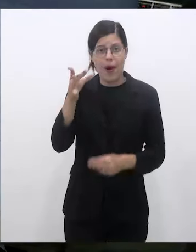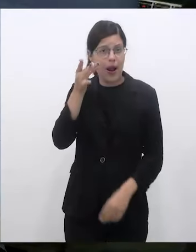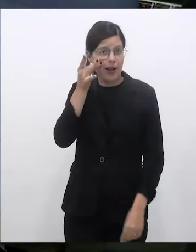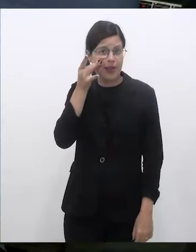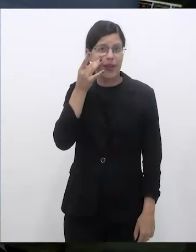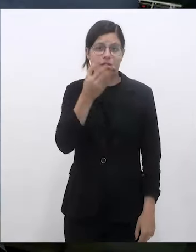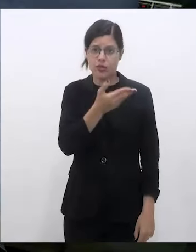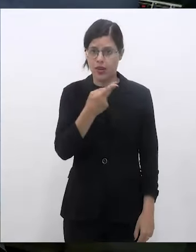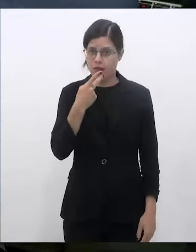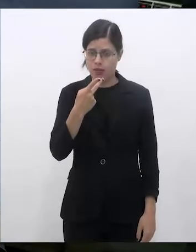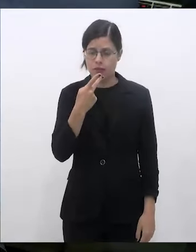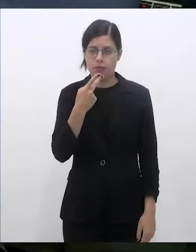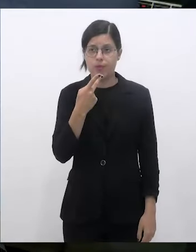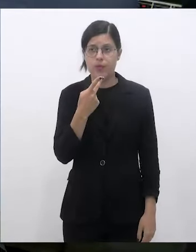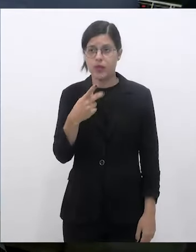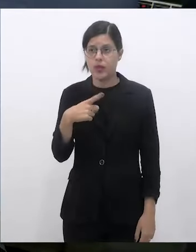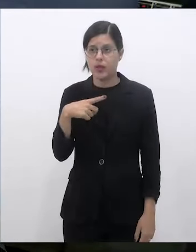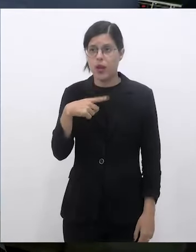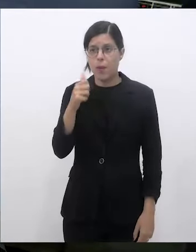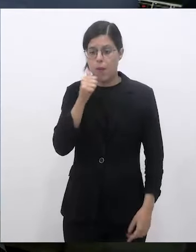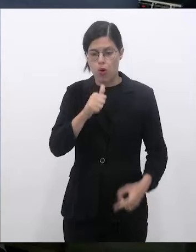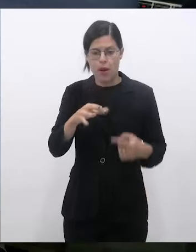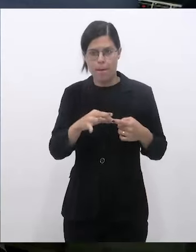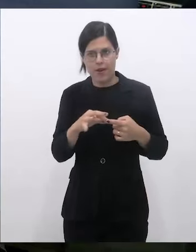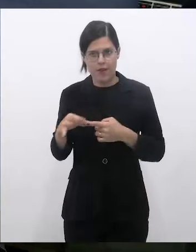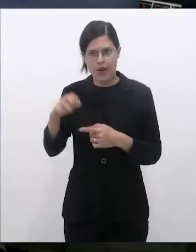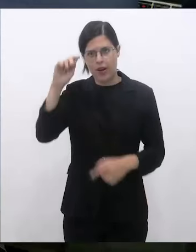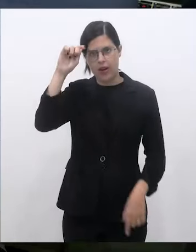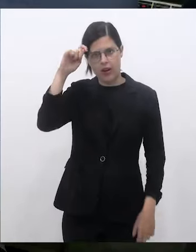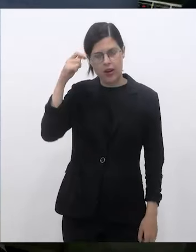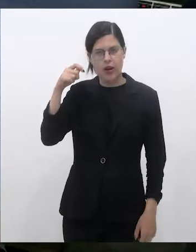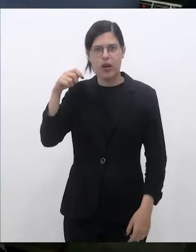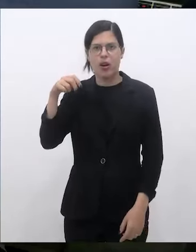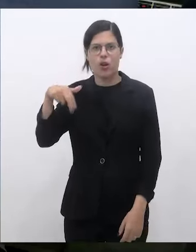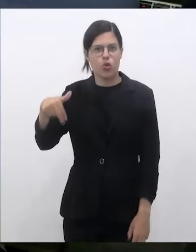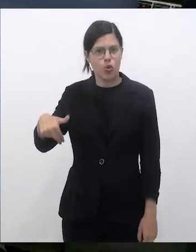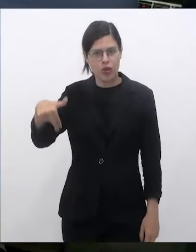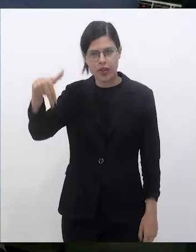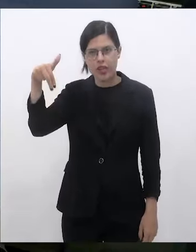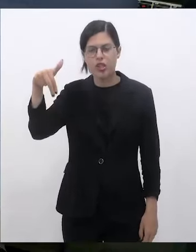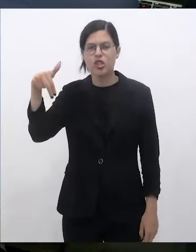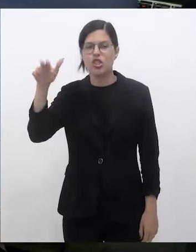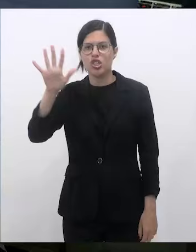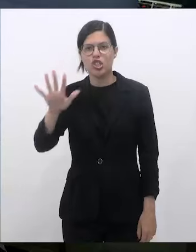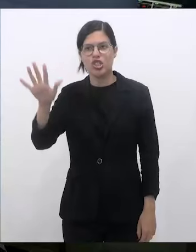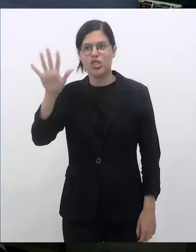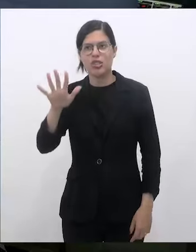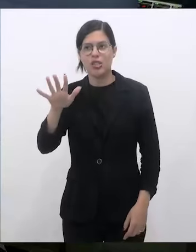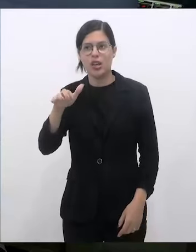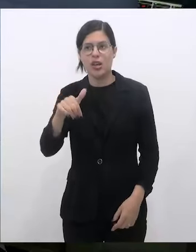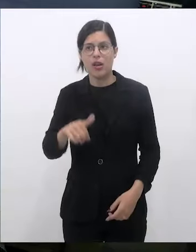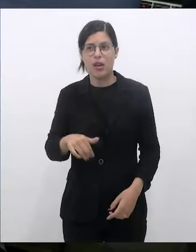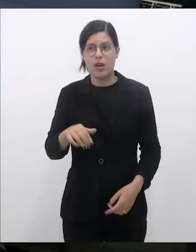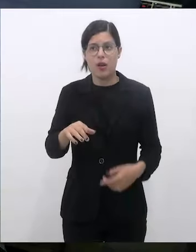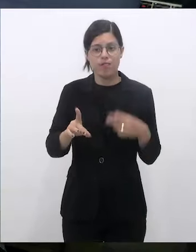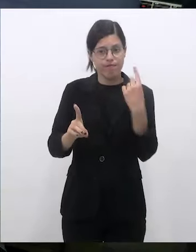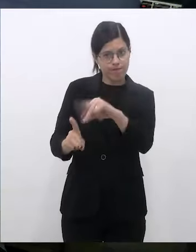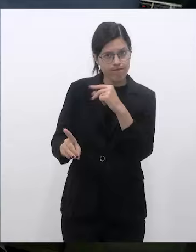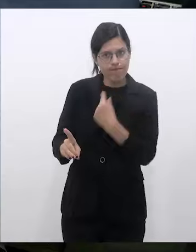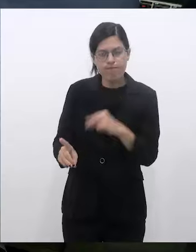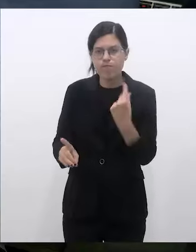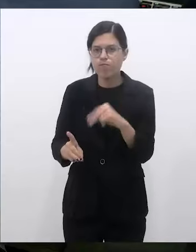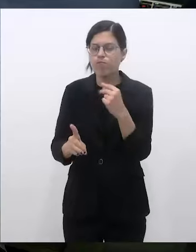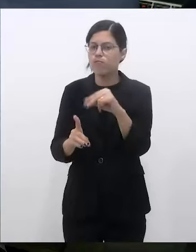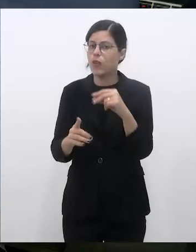O mundo real é isso que ele falou aí. A gente tem a mulher periférica, a mulher preta, a mulher descendente do nordestino no Rio de Janeiro, em São Paulo, entrando no